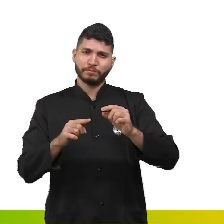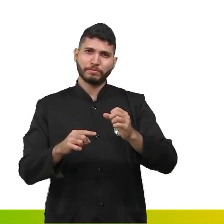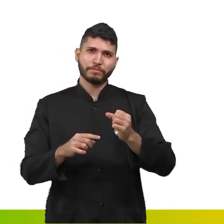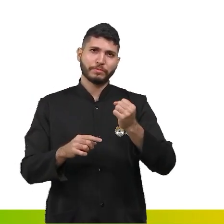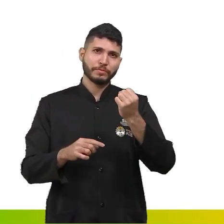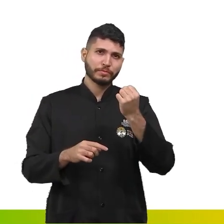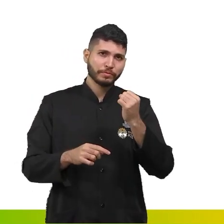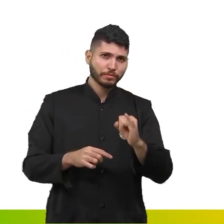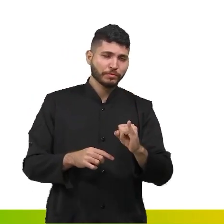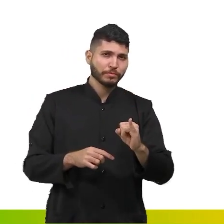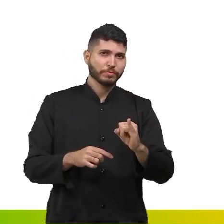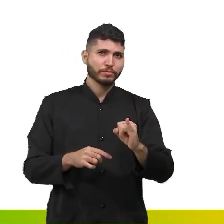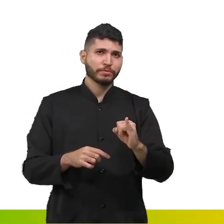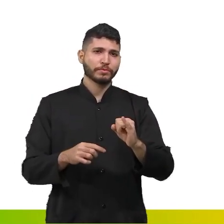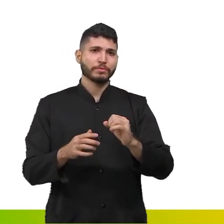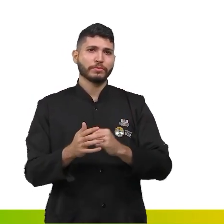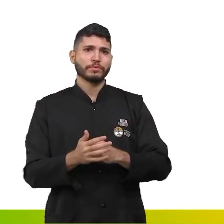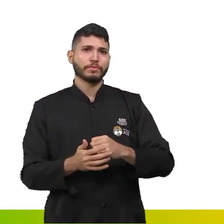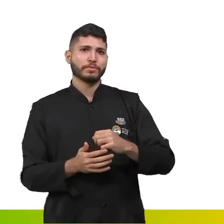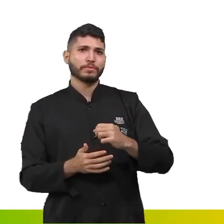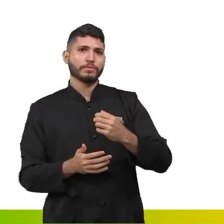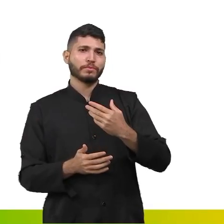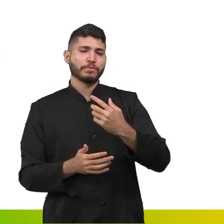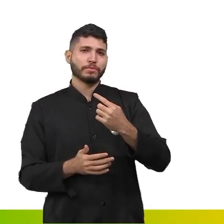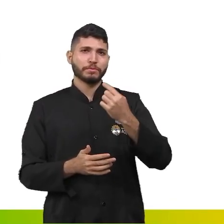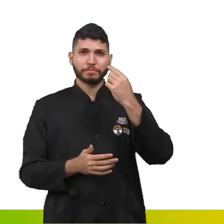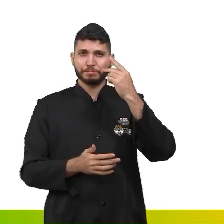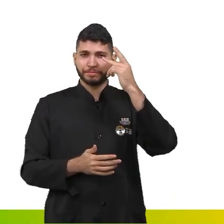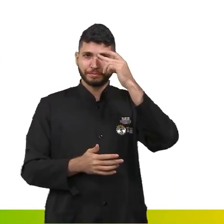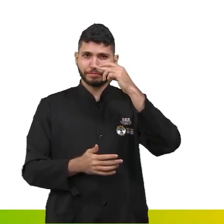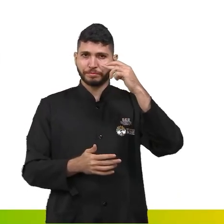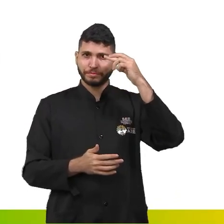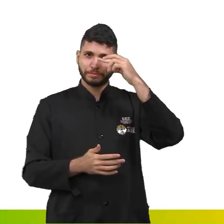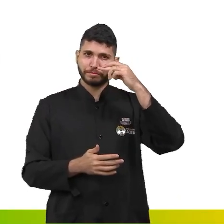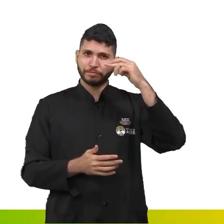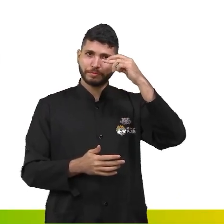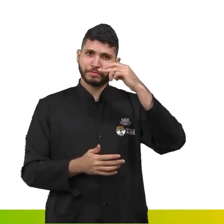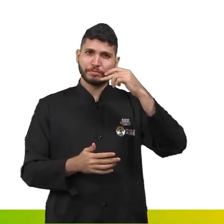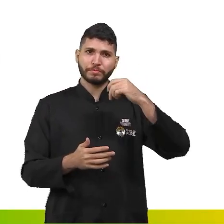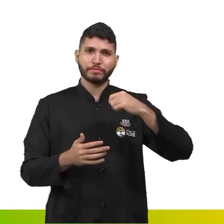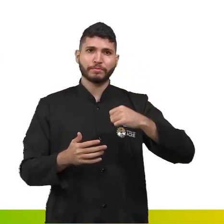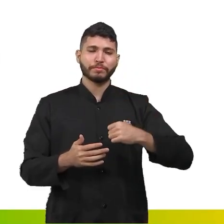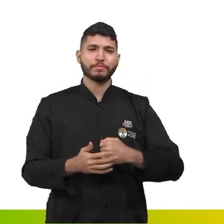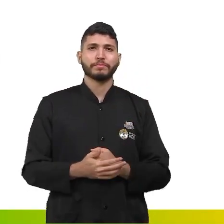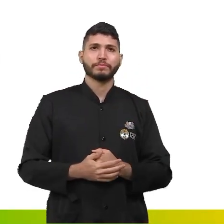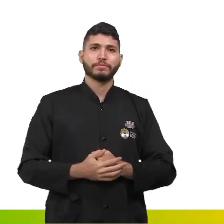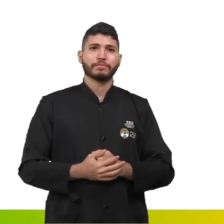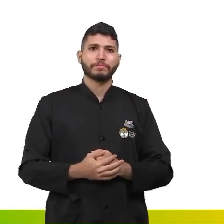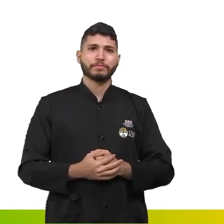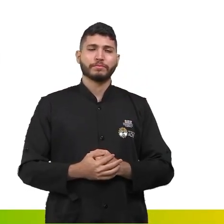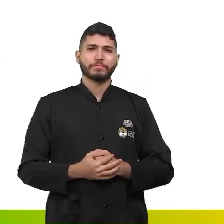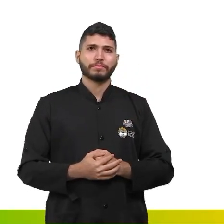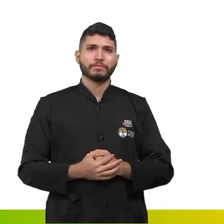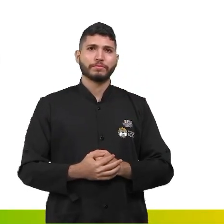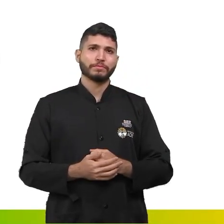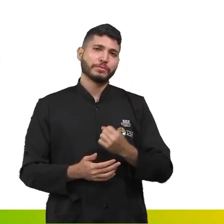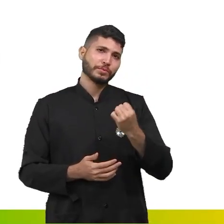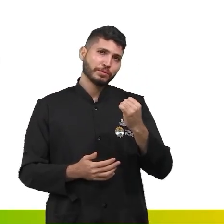sobrepor nele, esse ângulo vem para cá, ó. Olha aí. Vem para essa parte.